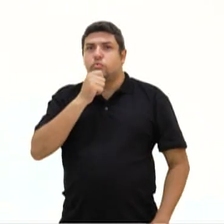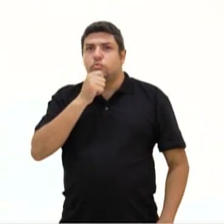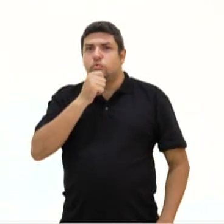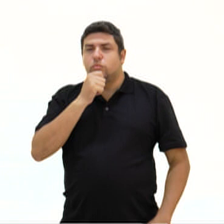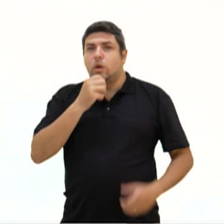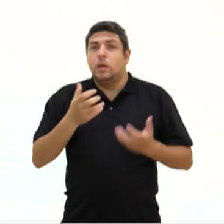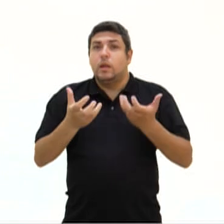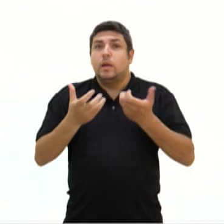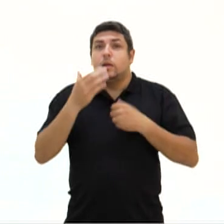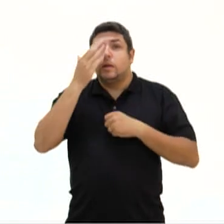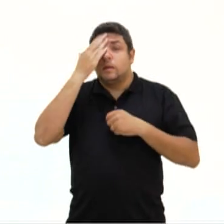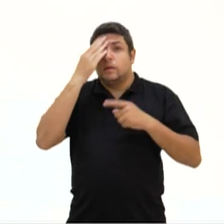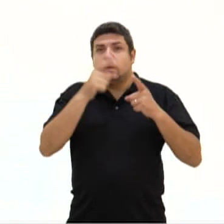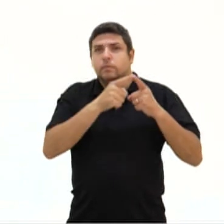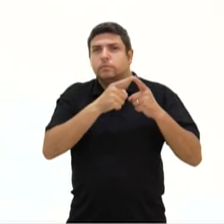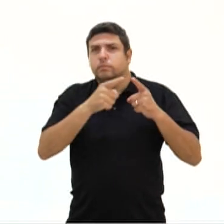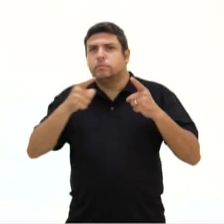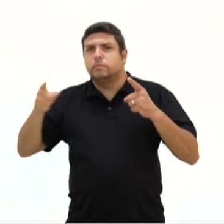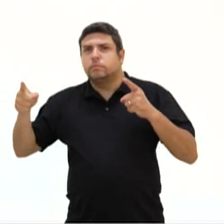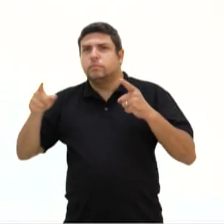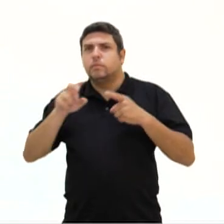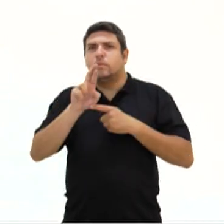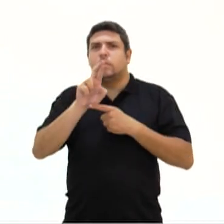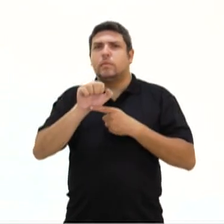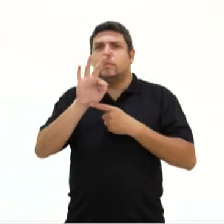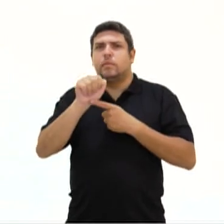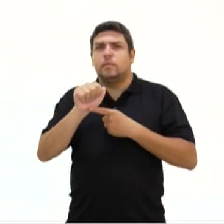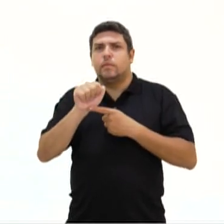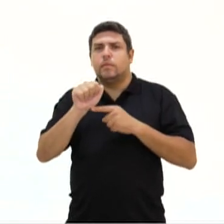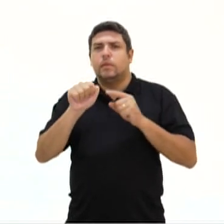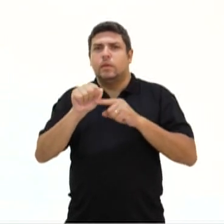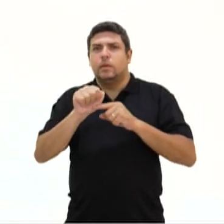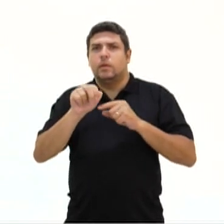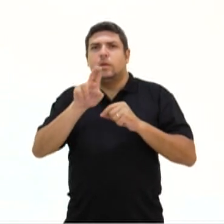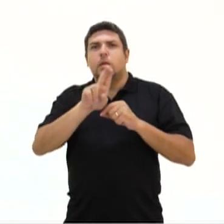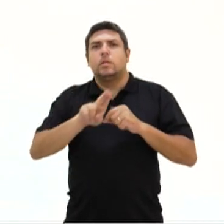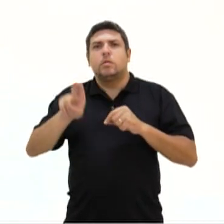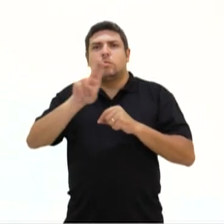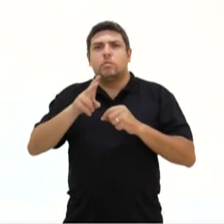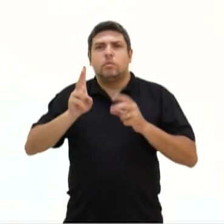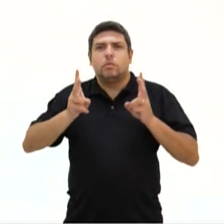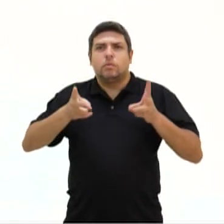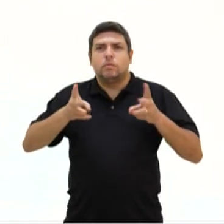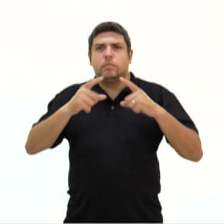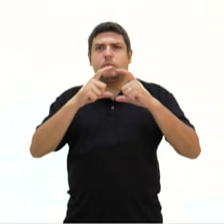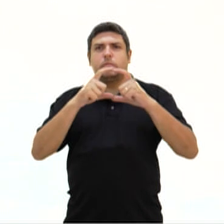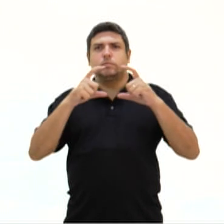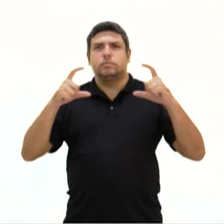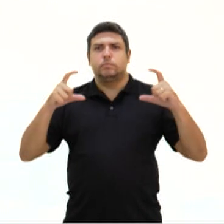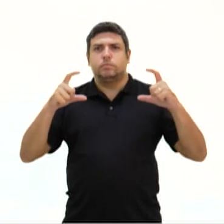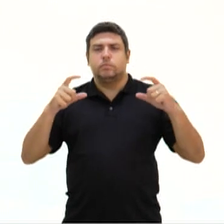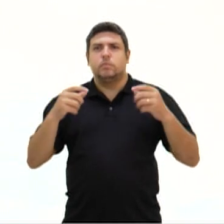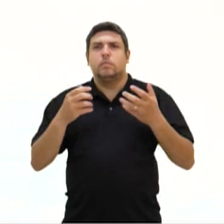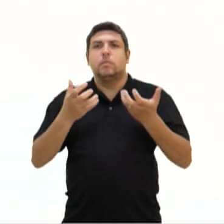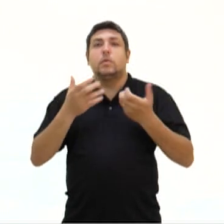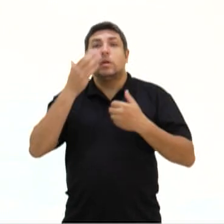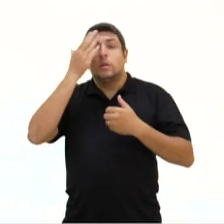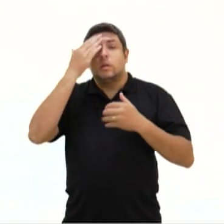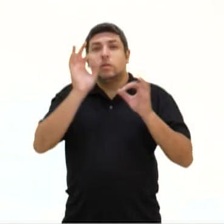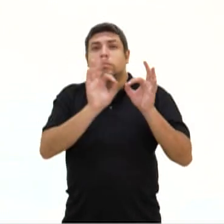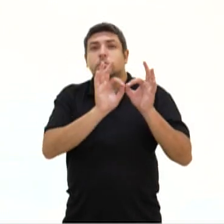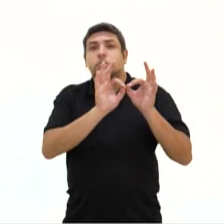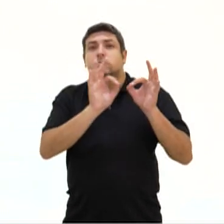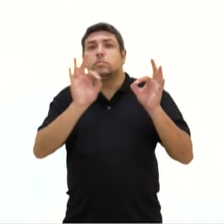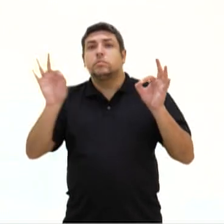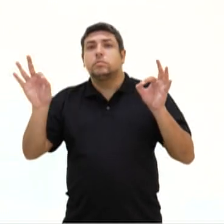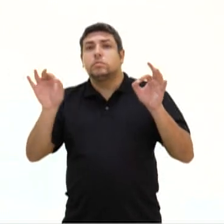para a circunferência as derivações são as mesmas, a gente vai usar a mesma estrutura de fórmula. Então aqui, qual é a distância? Utilize a